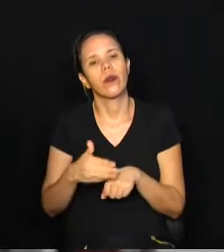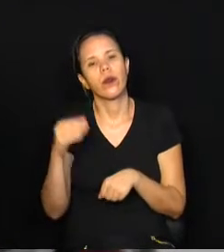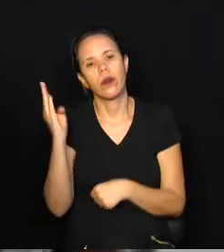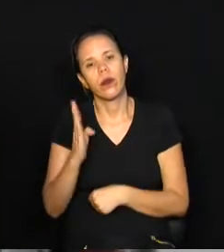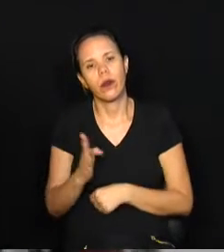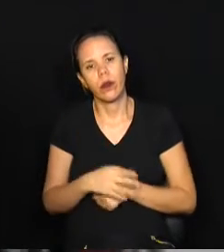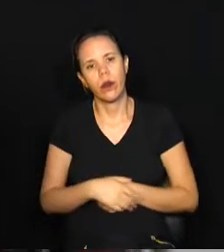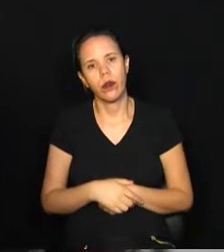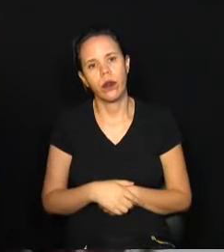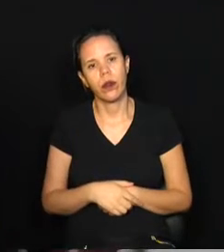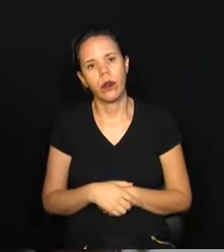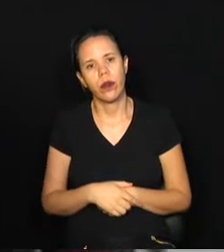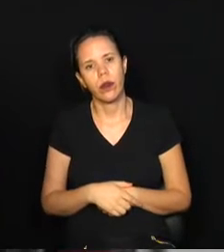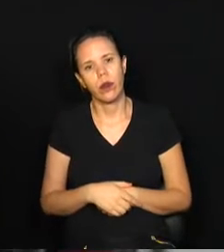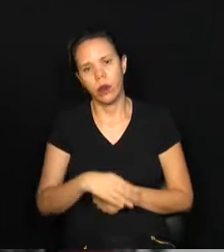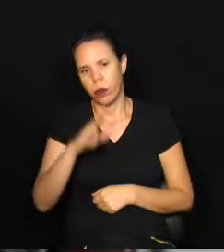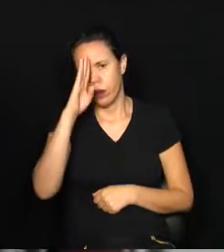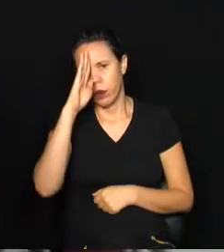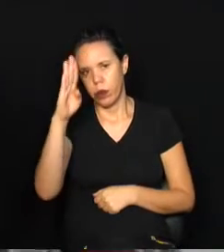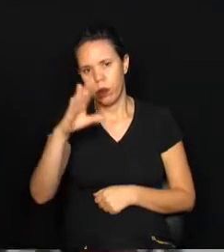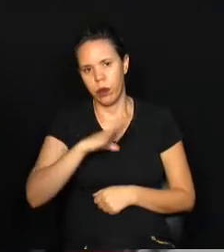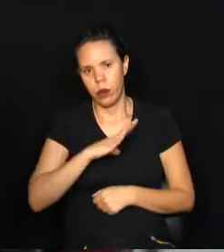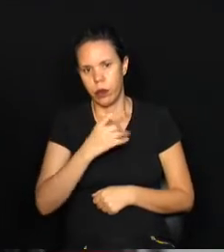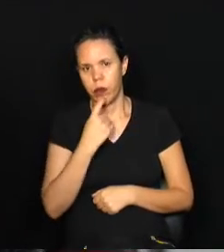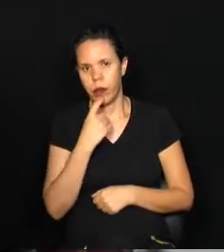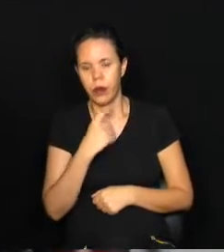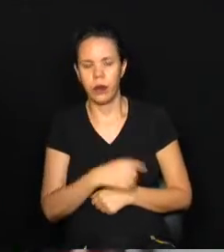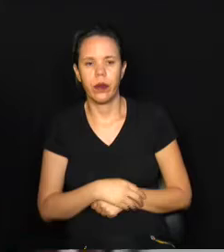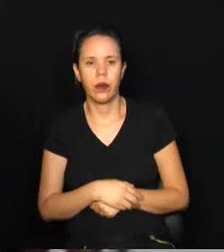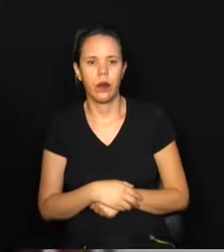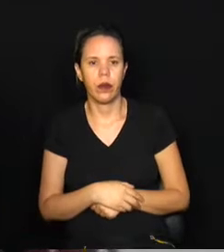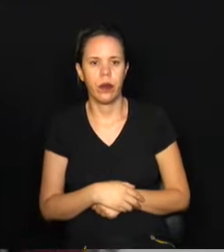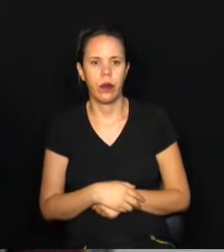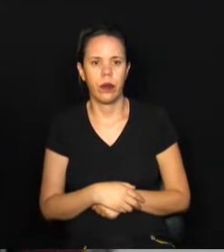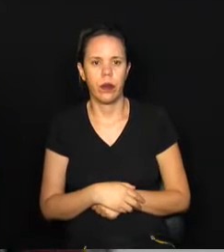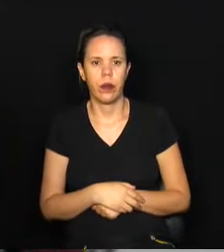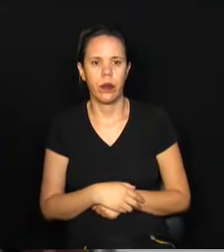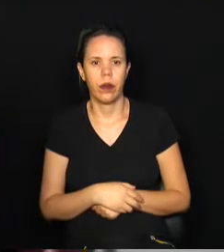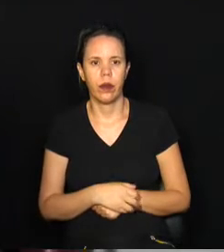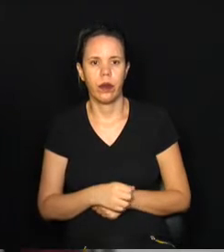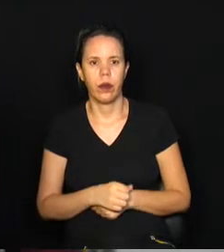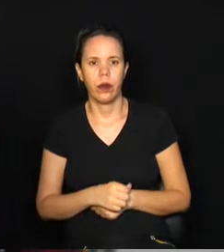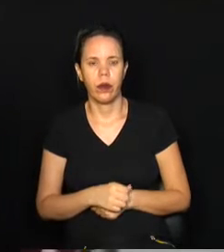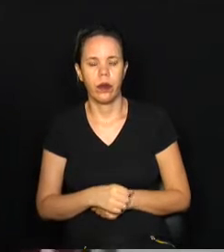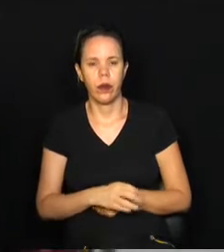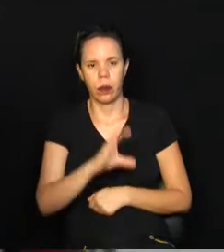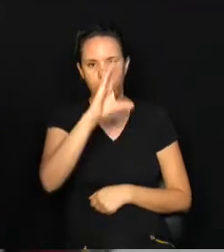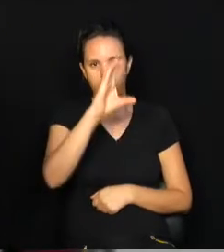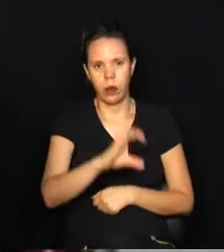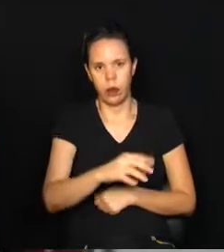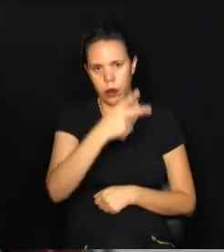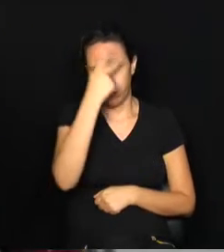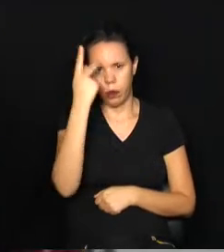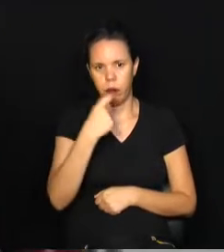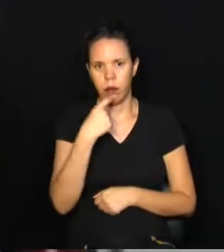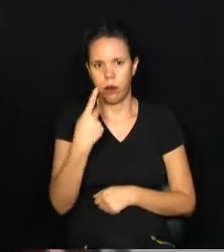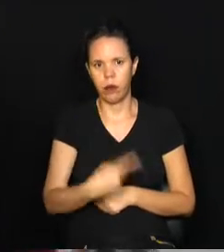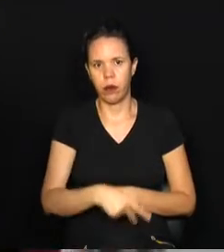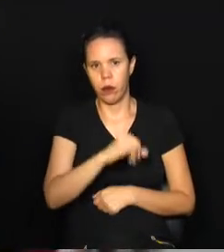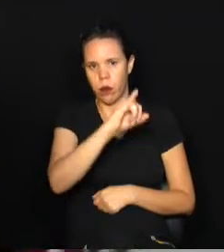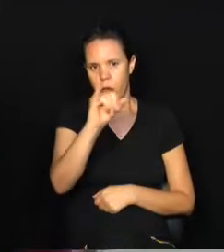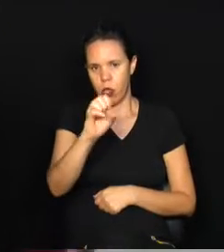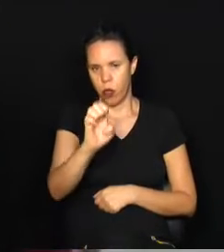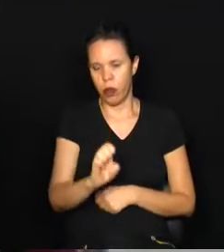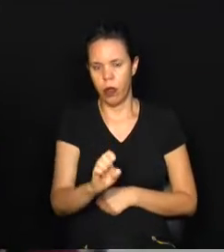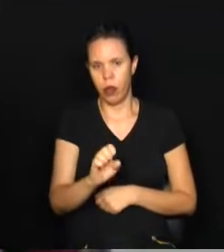Brasil. E, principalmente na cidade de Campinas, um cidadão campineiro chamado José